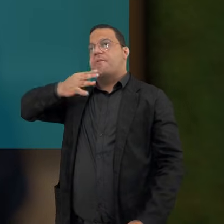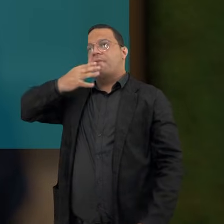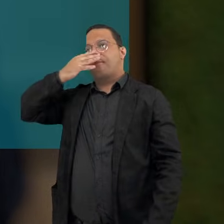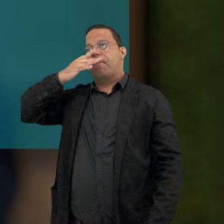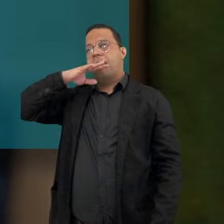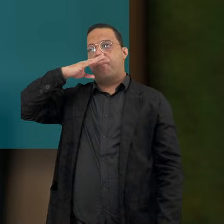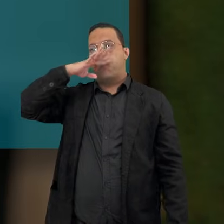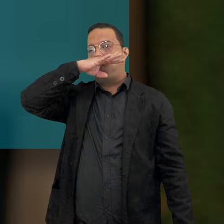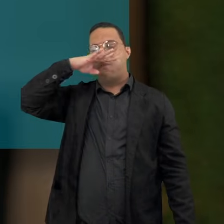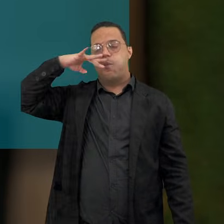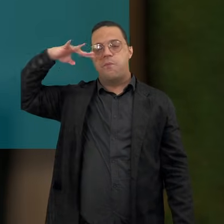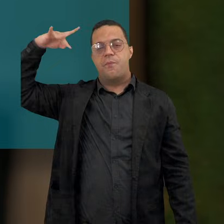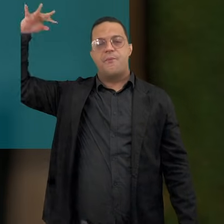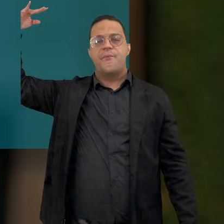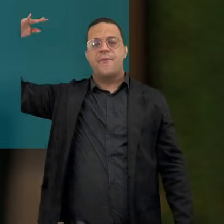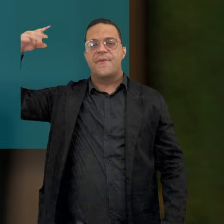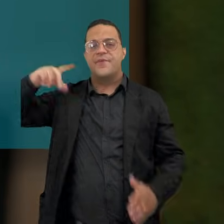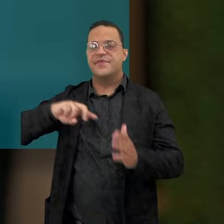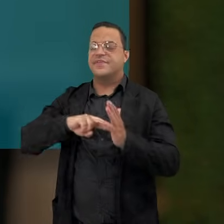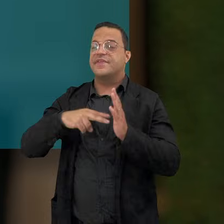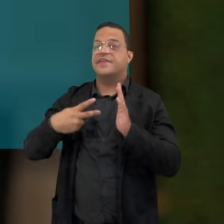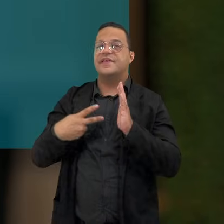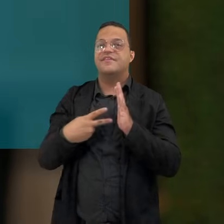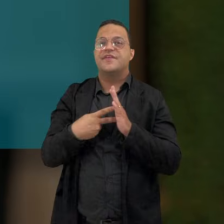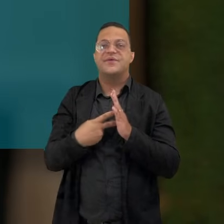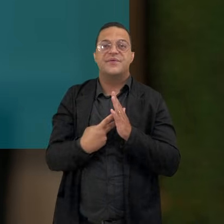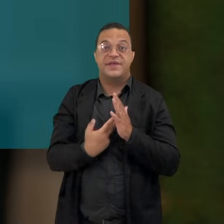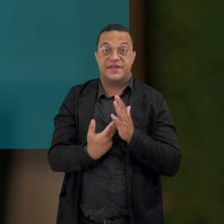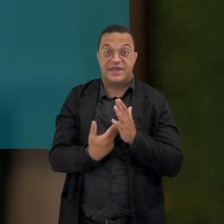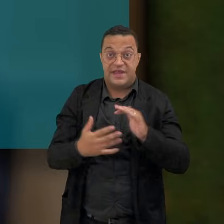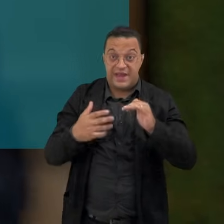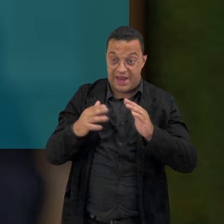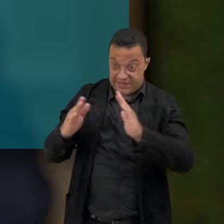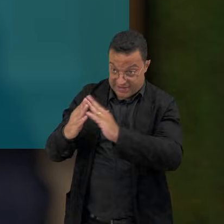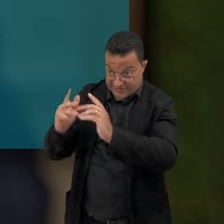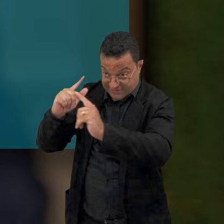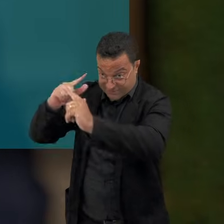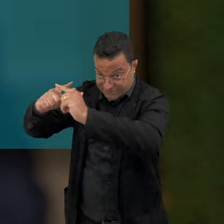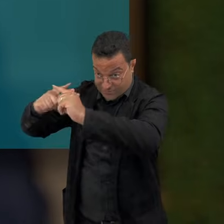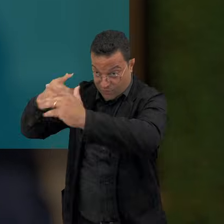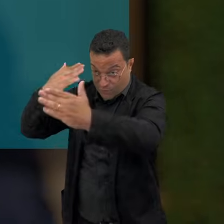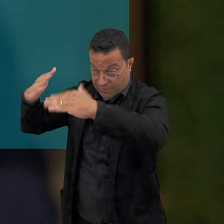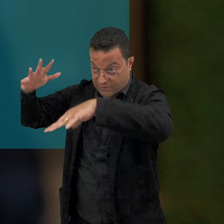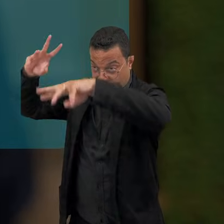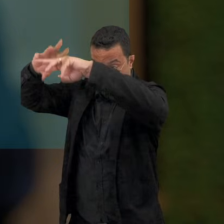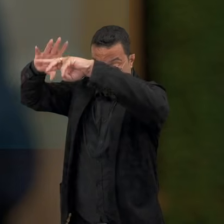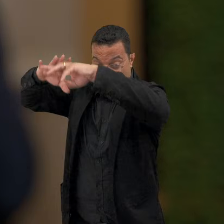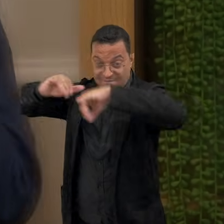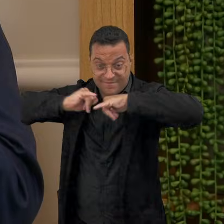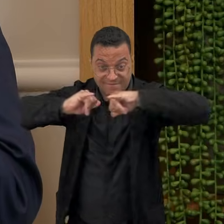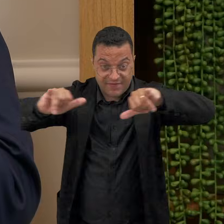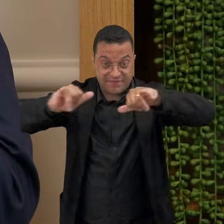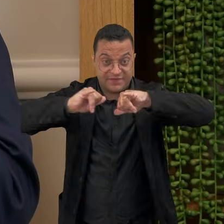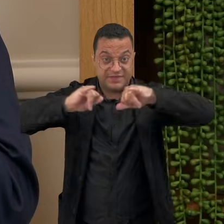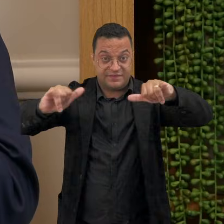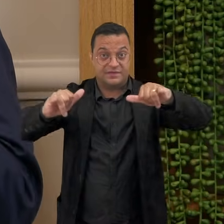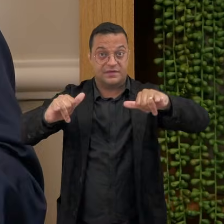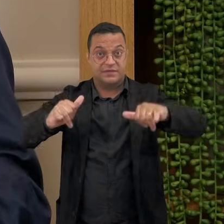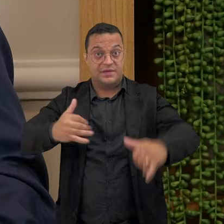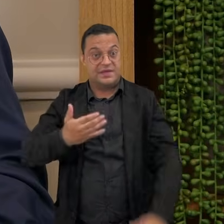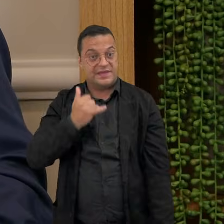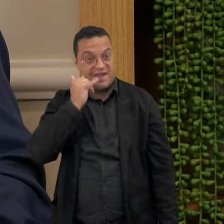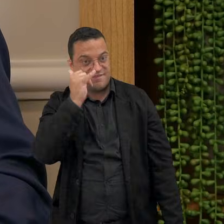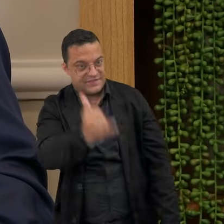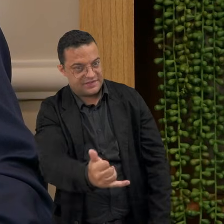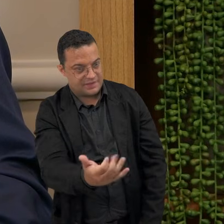igreja que Jesus vem. E o Senhor diz, levanta-te, amiga minha, formosa minha, e vem, que fala do